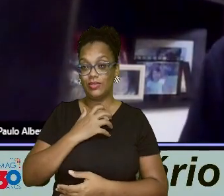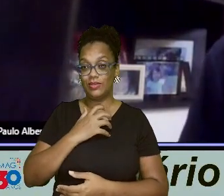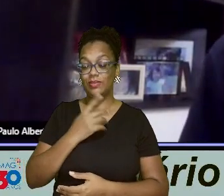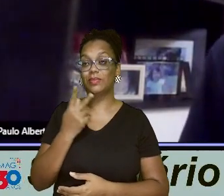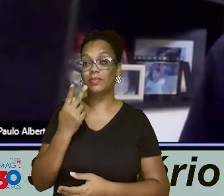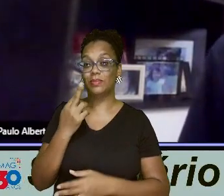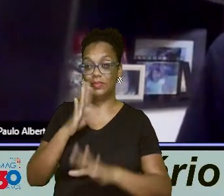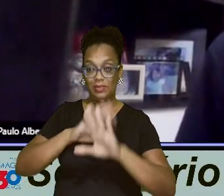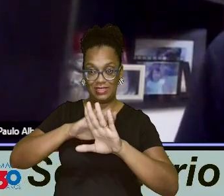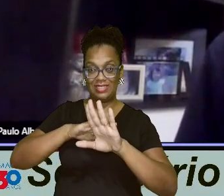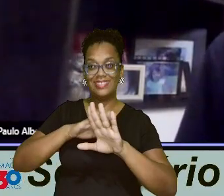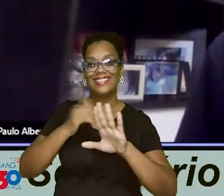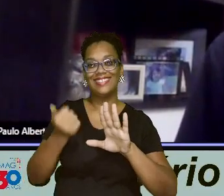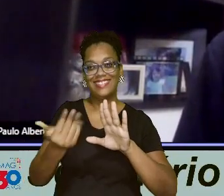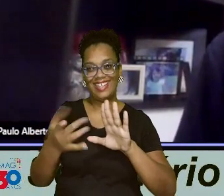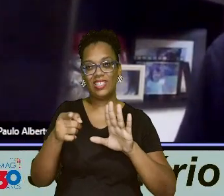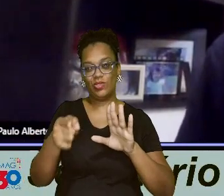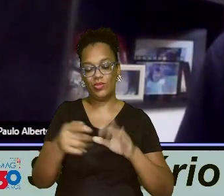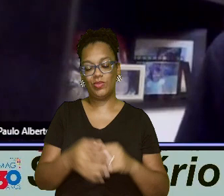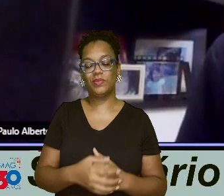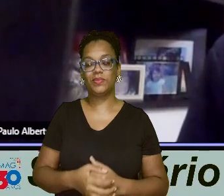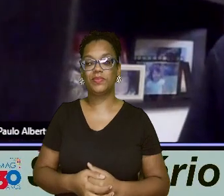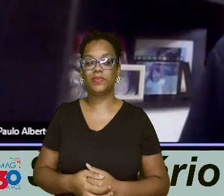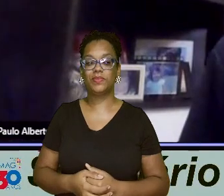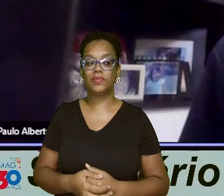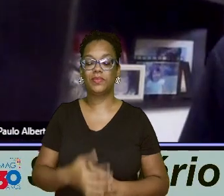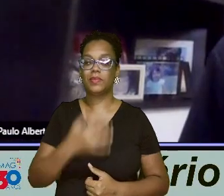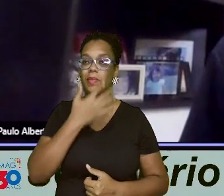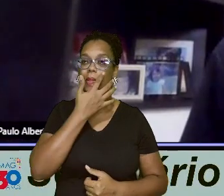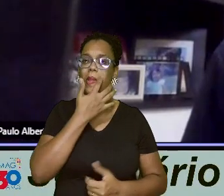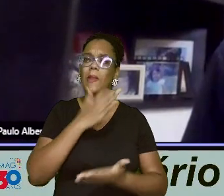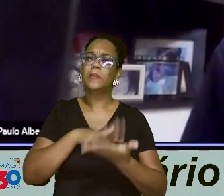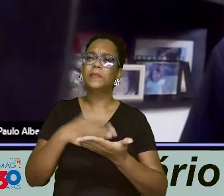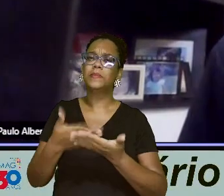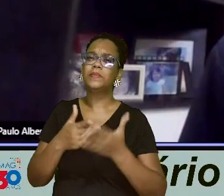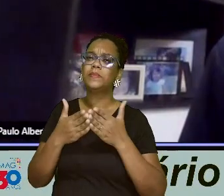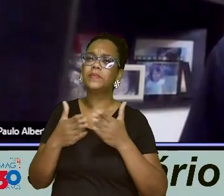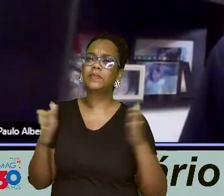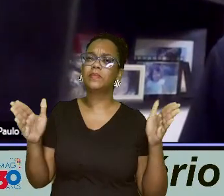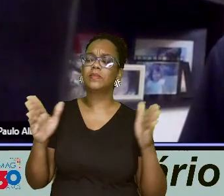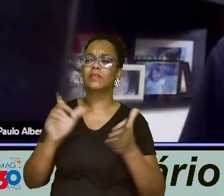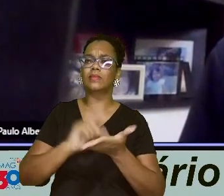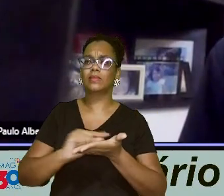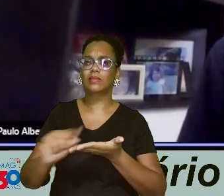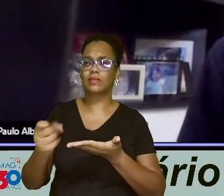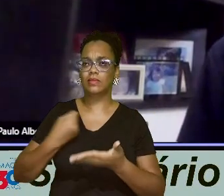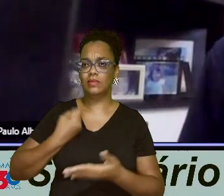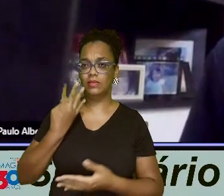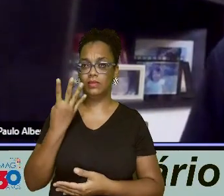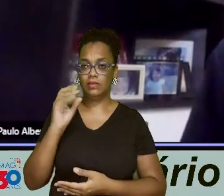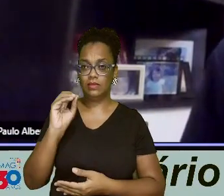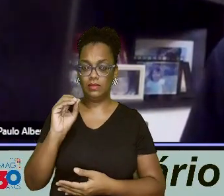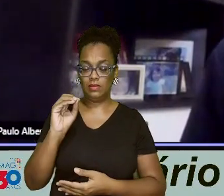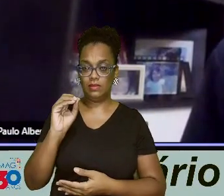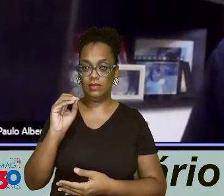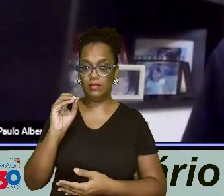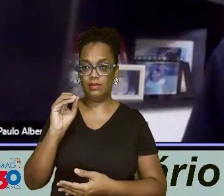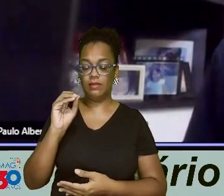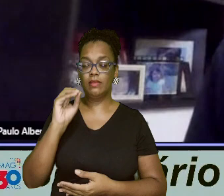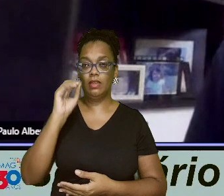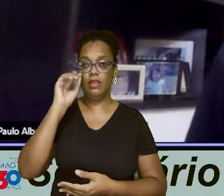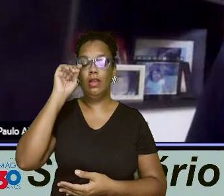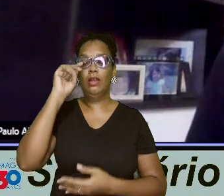isso. Ele trouxe uma interpretação ampliativa do artigo 40, né, com uma visão de